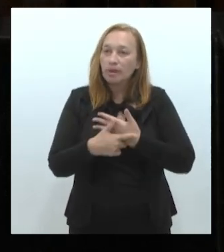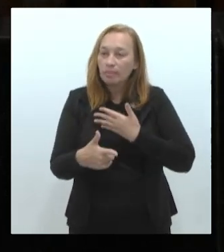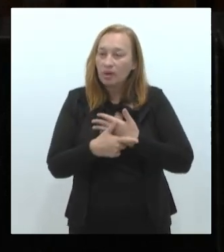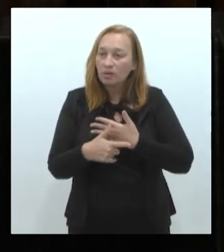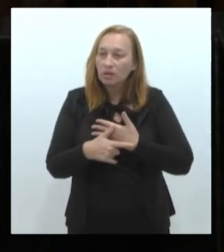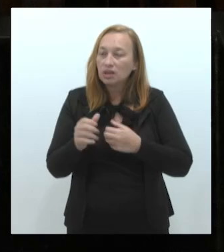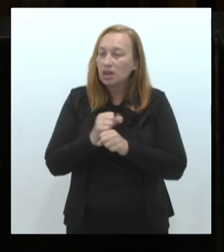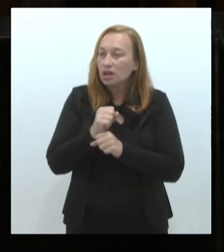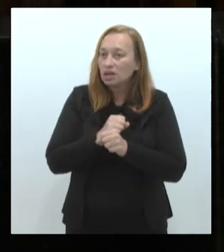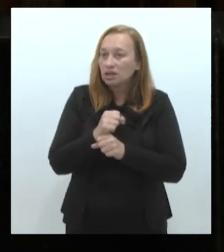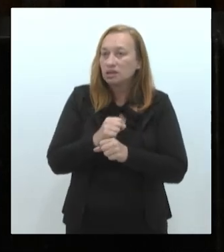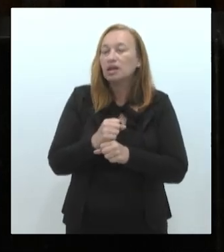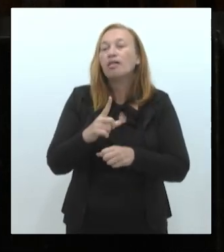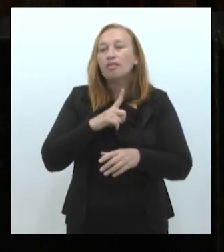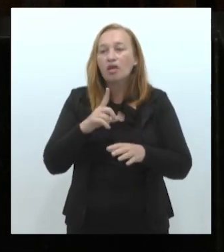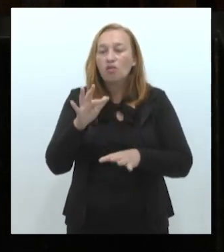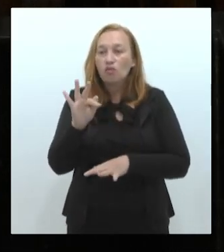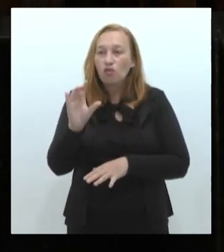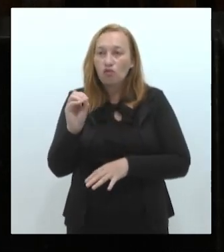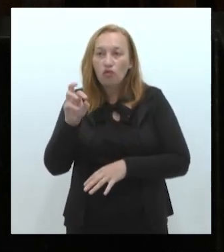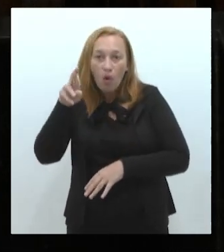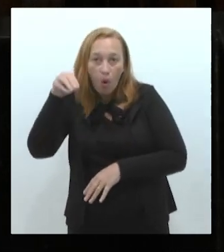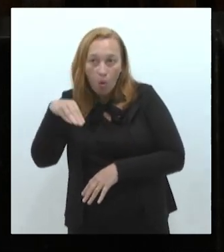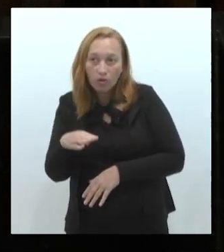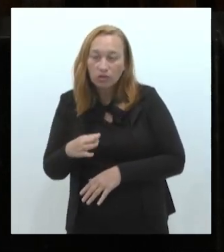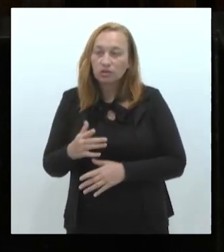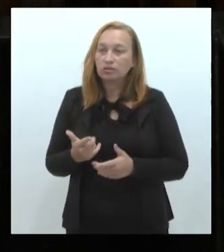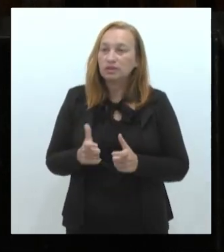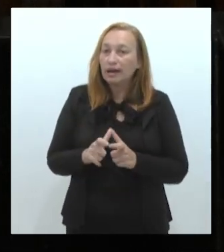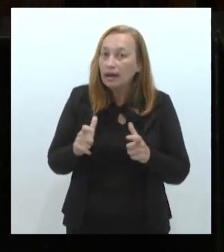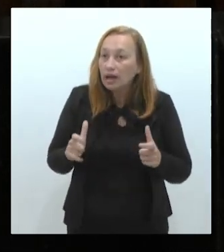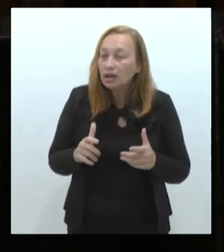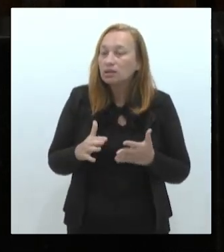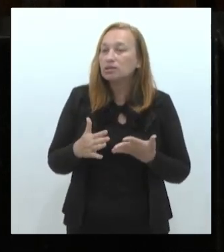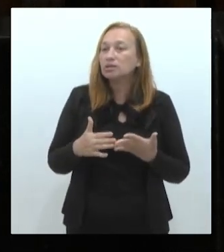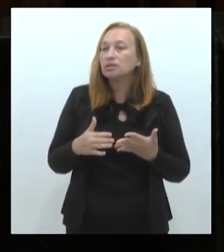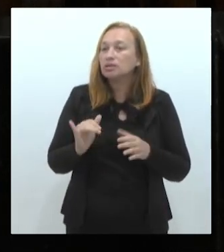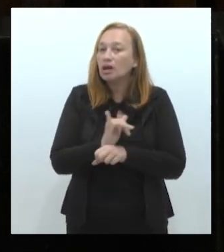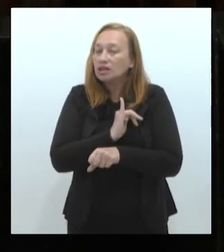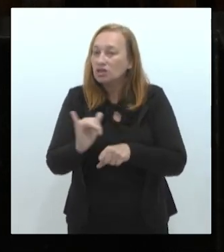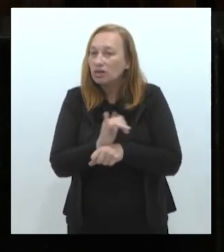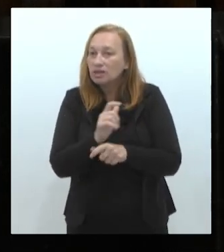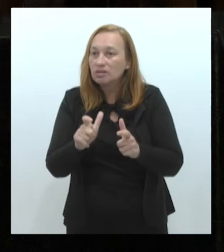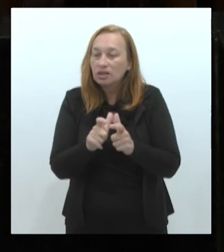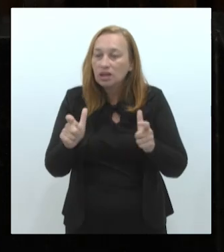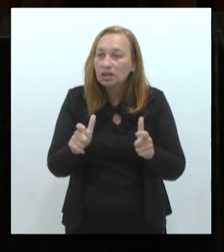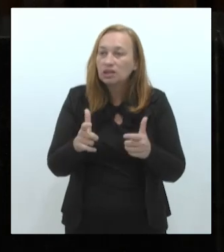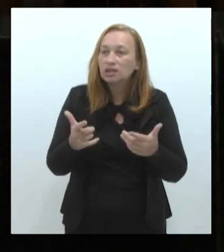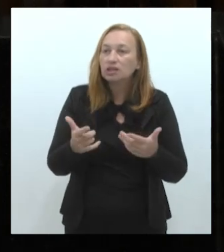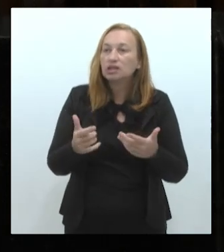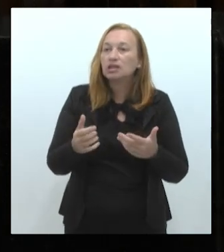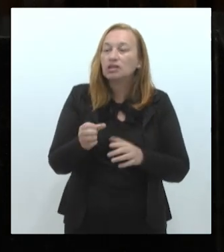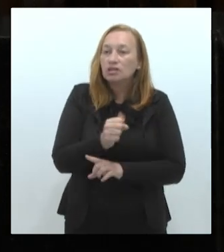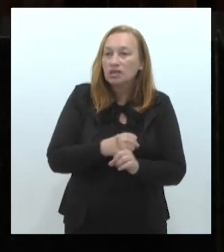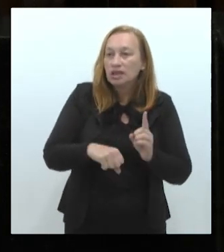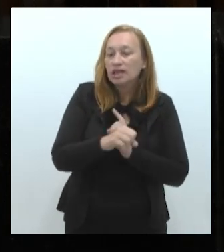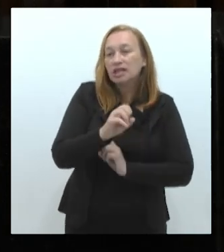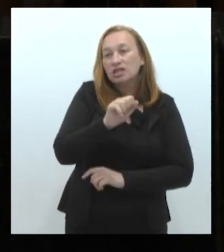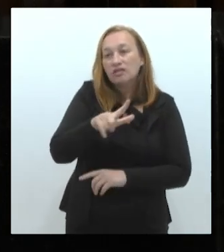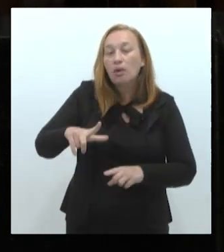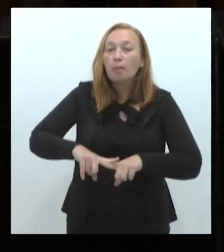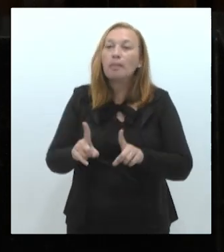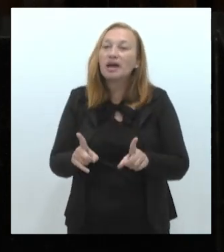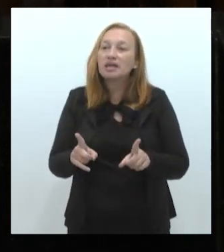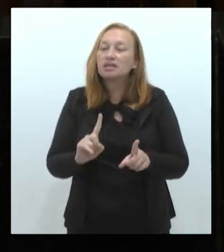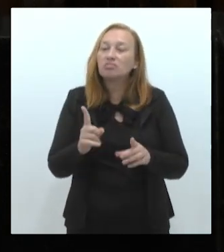LERJ, que tem um fórum que não está pujante, que não está numa grande articulação com a sociedade civil, mas que ao mesmo tempo também